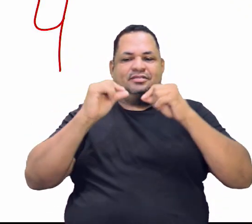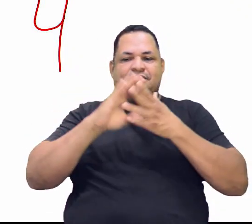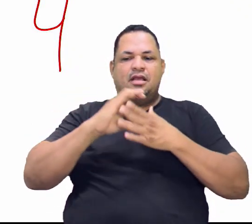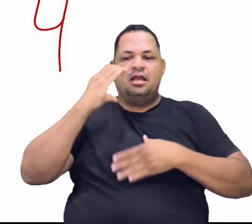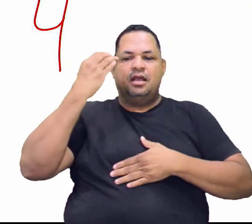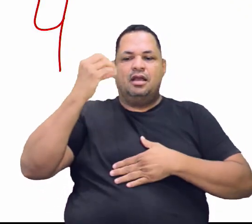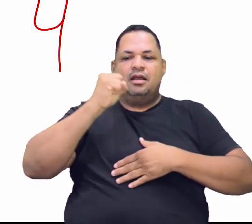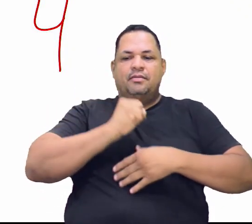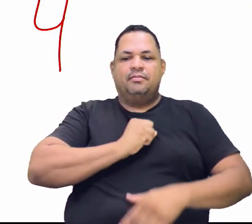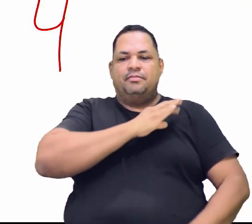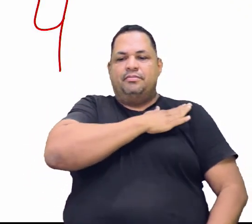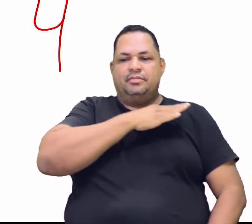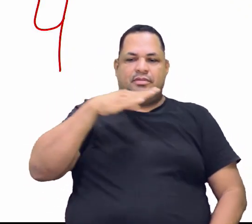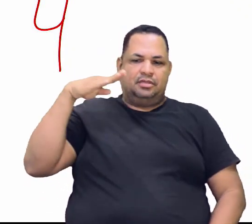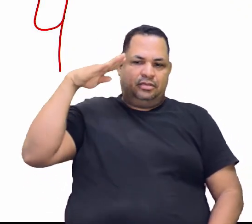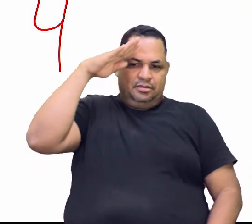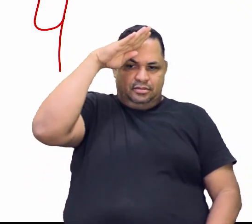capitão.